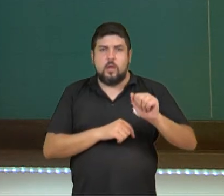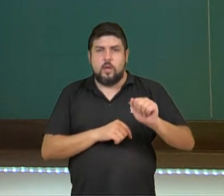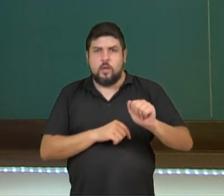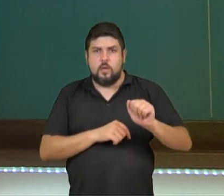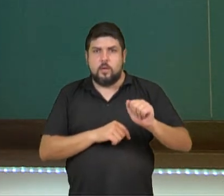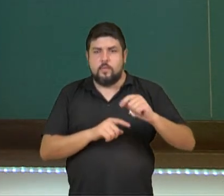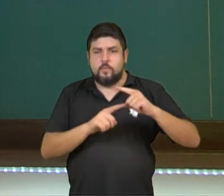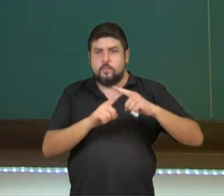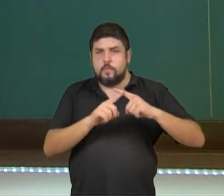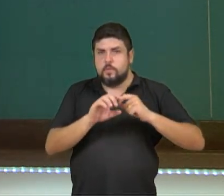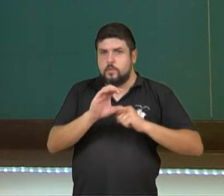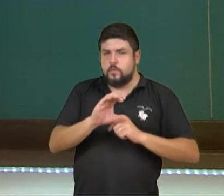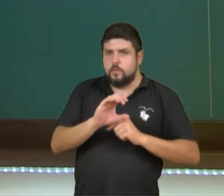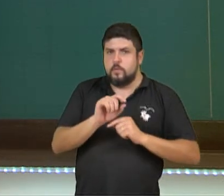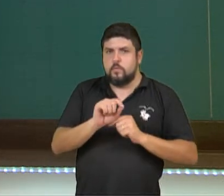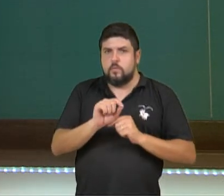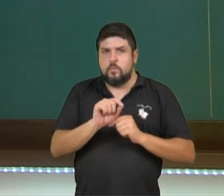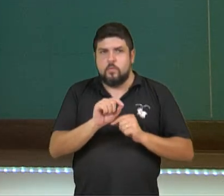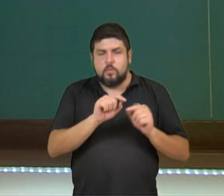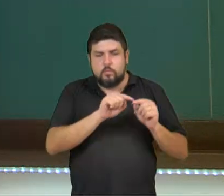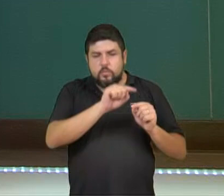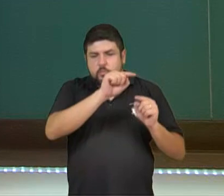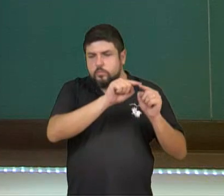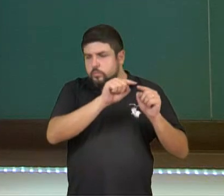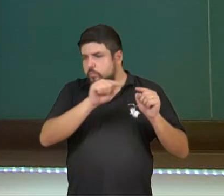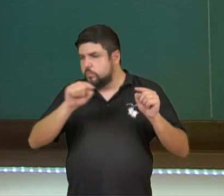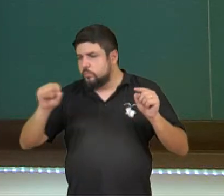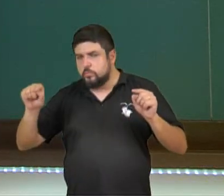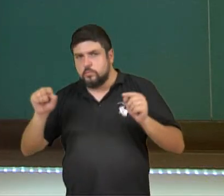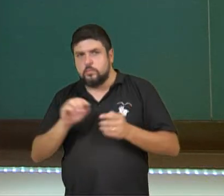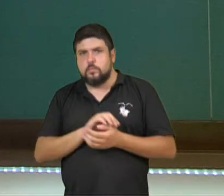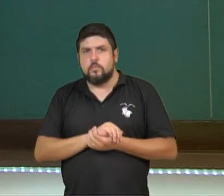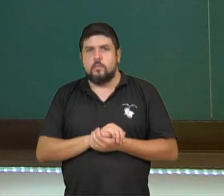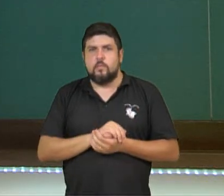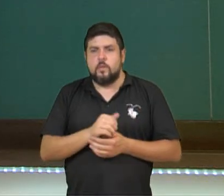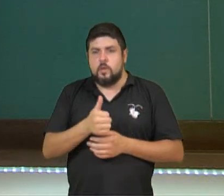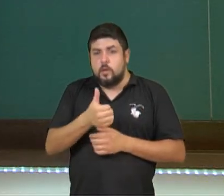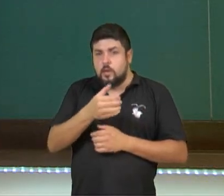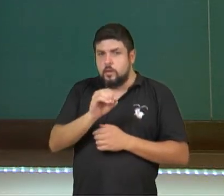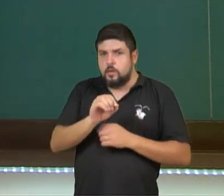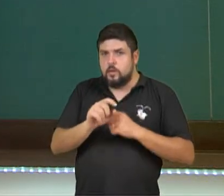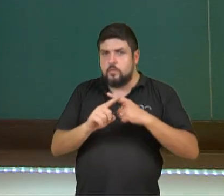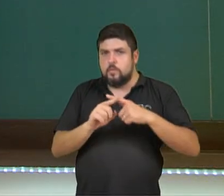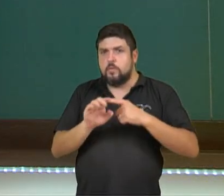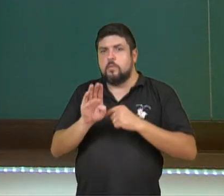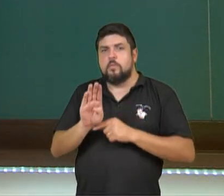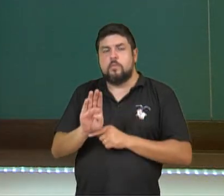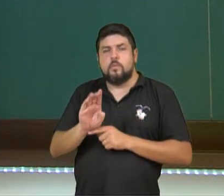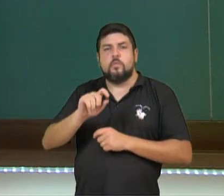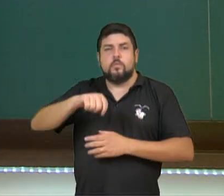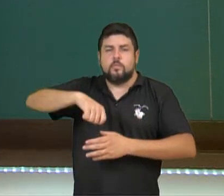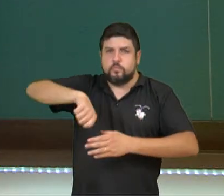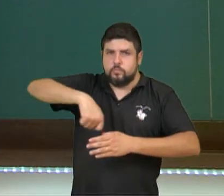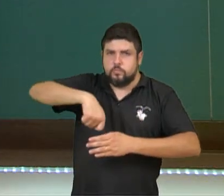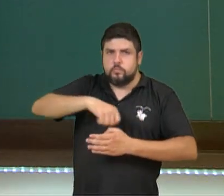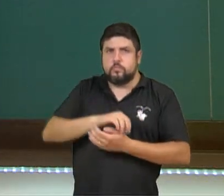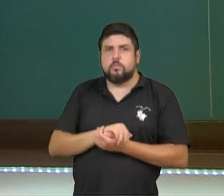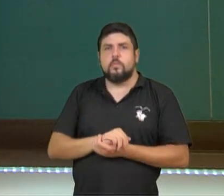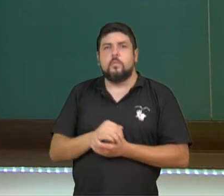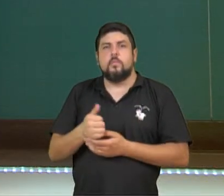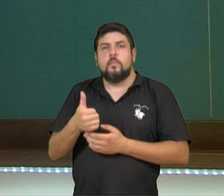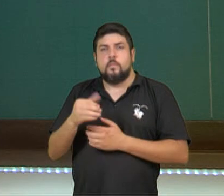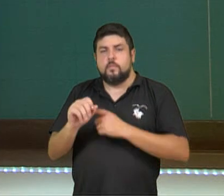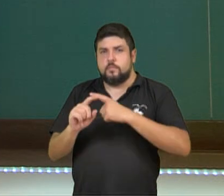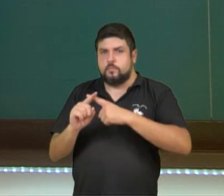vezes o lado é a área da sala. 10B, 10 vezes B é a área da cozinha. E 10 vezes